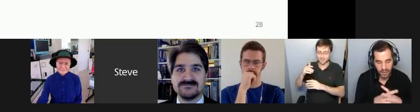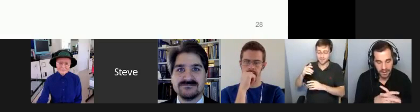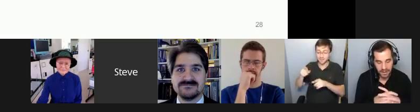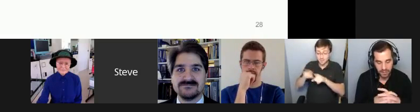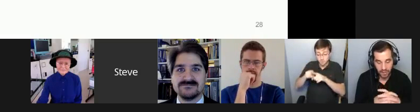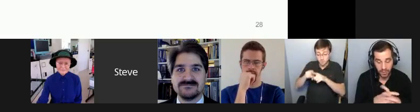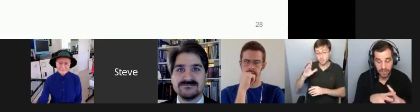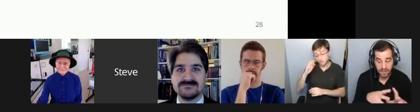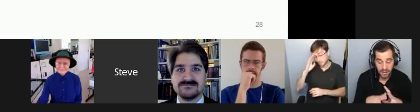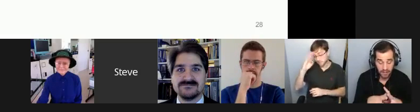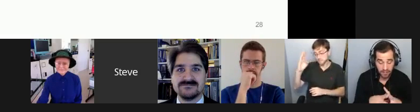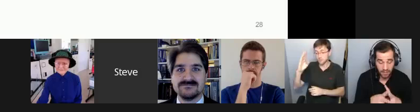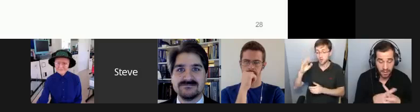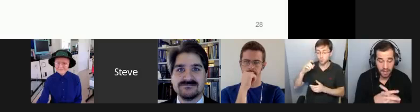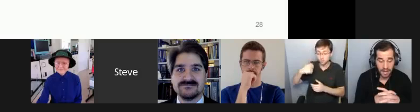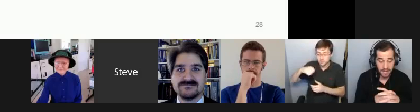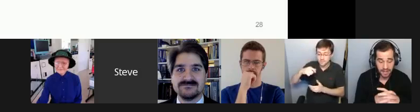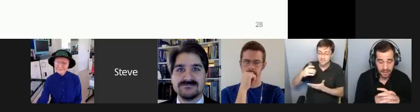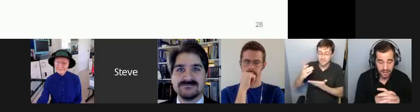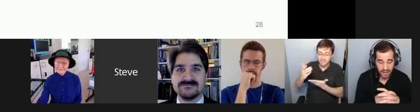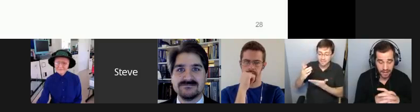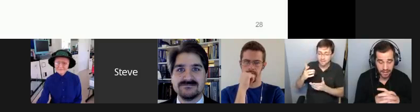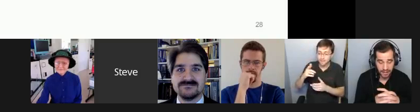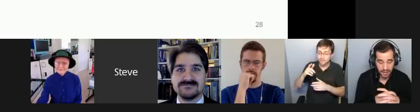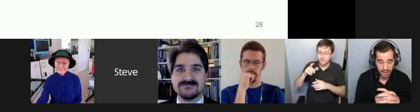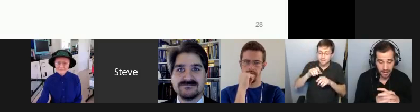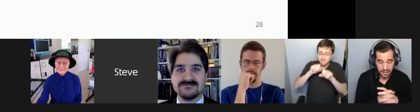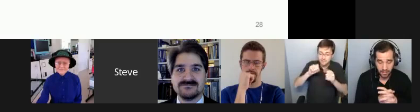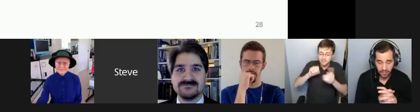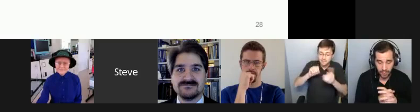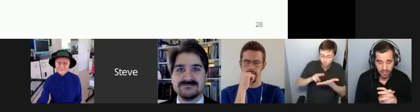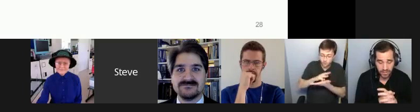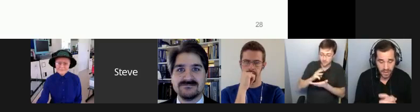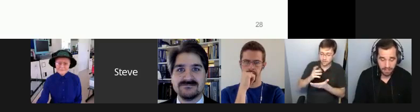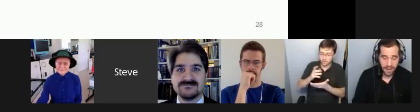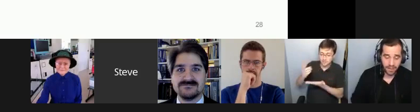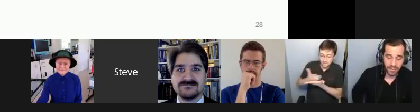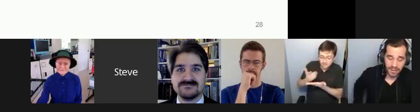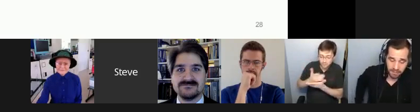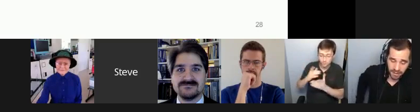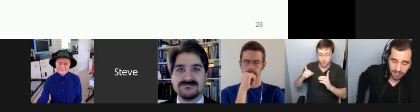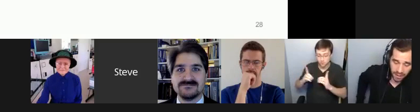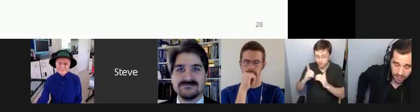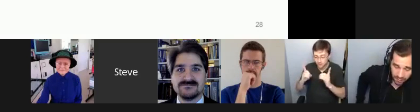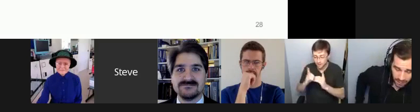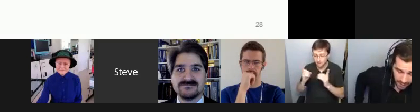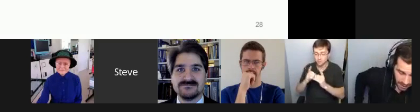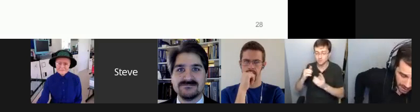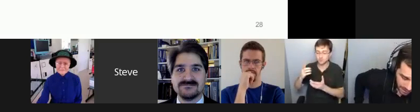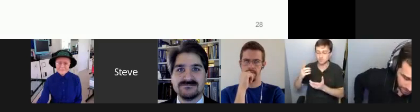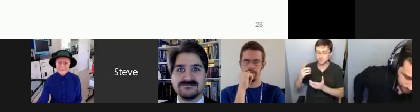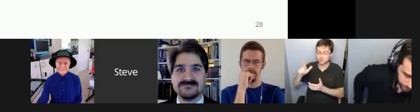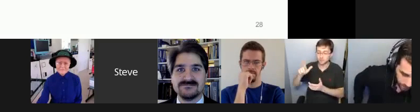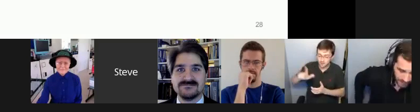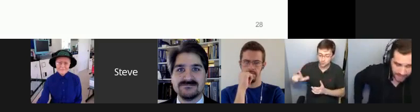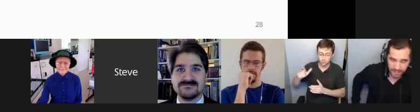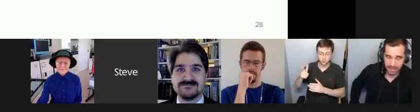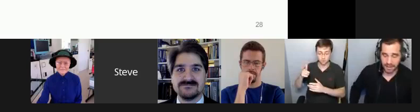evoluir muitas questões no ensino da escrita de sinais. São muitos elementos que permeiam